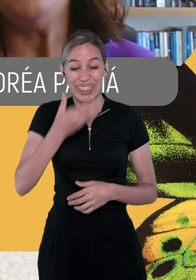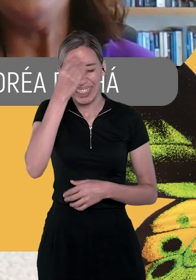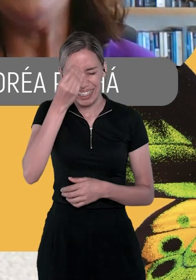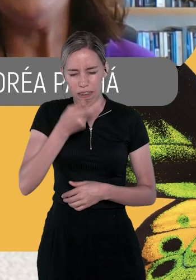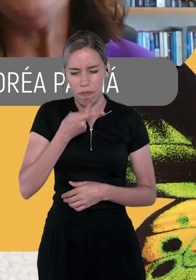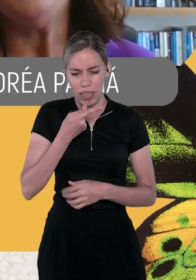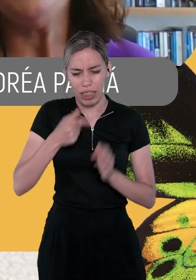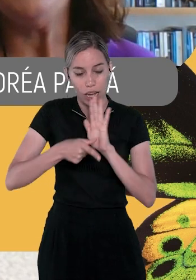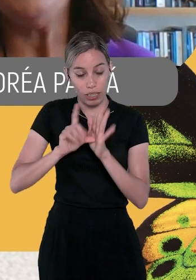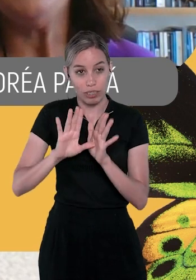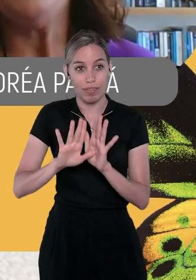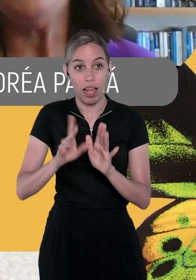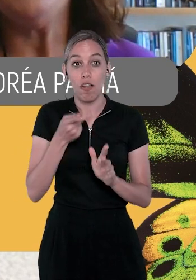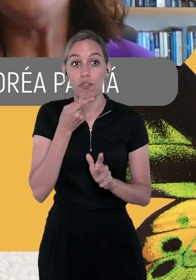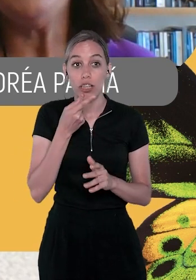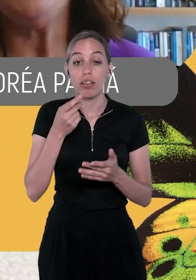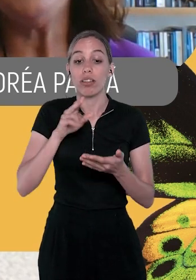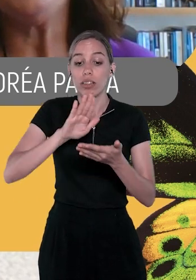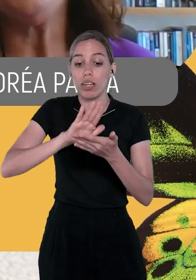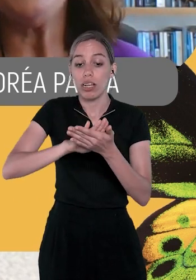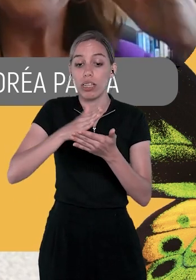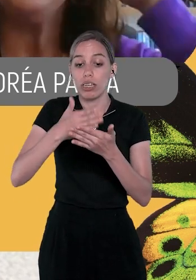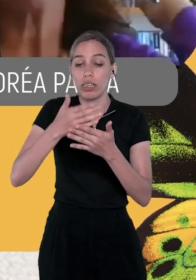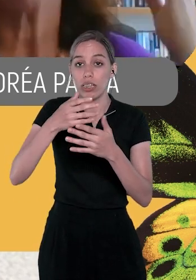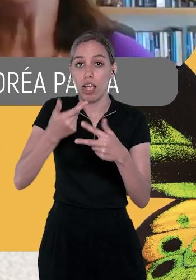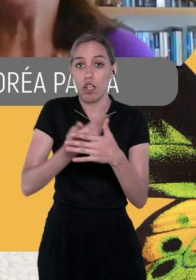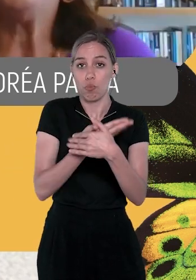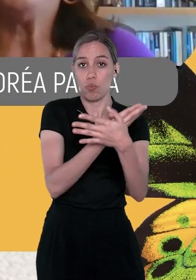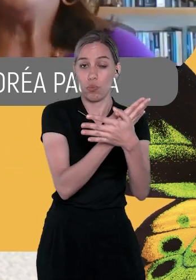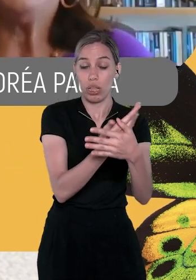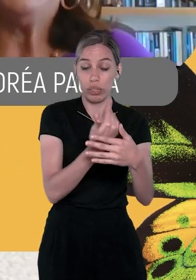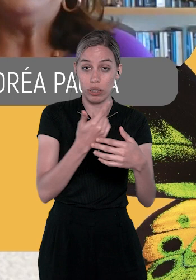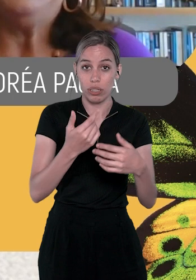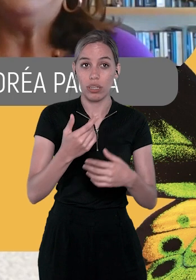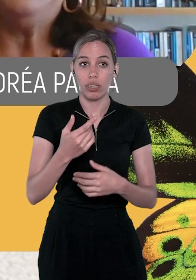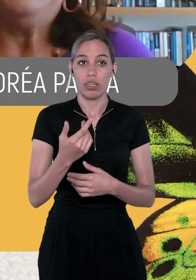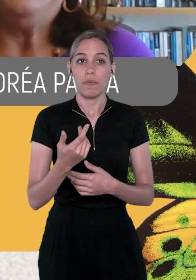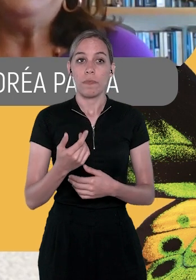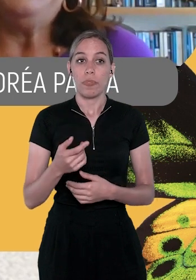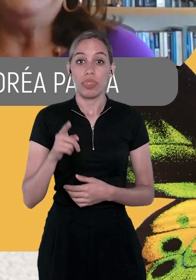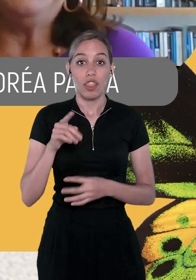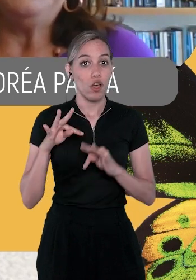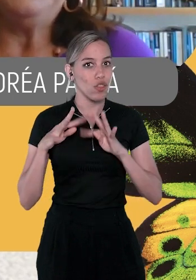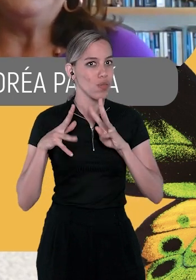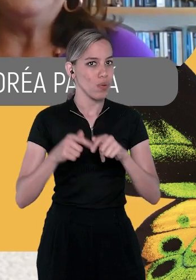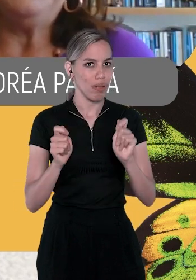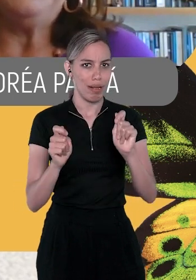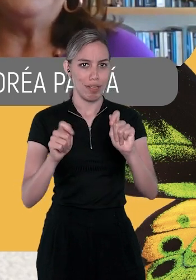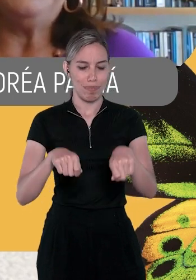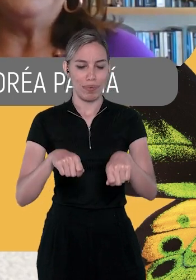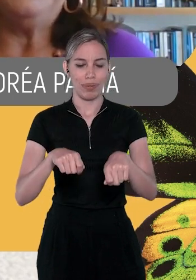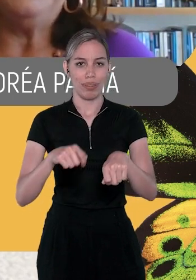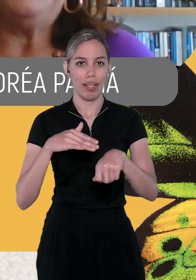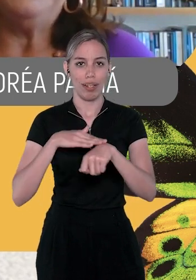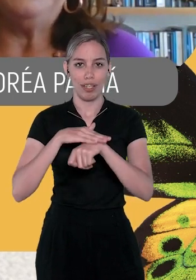Para falar sobre o livro O Intérprete de Borboletas de todo. Afonso segura nas mãos o livro O Intérprete de Borboletas,